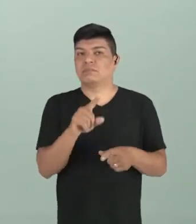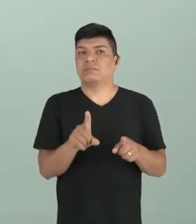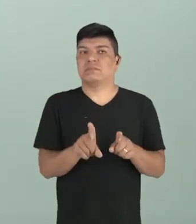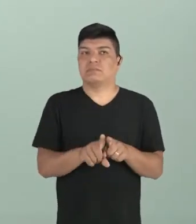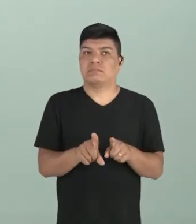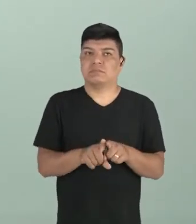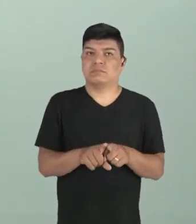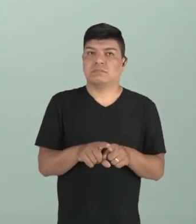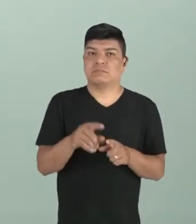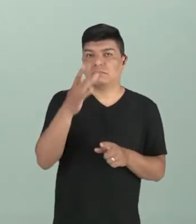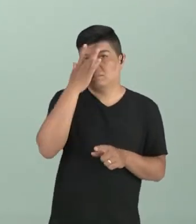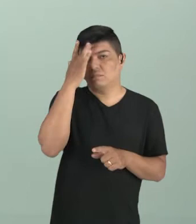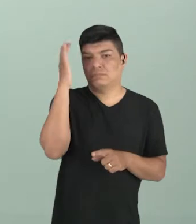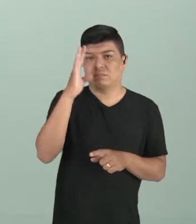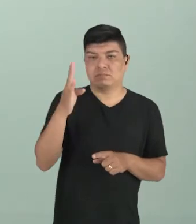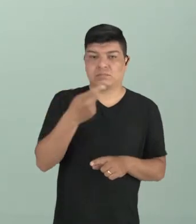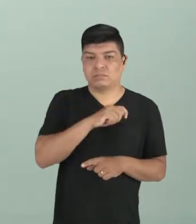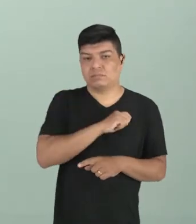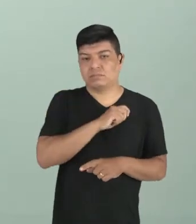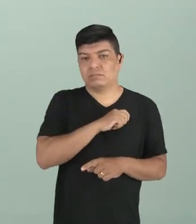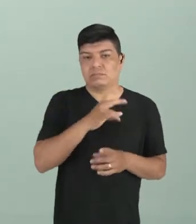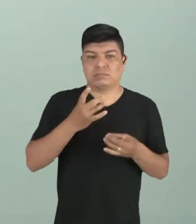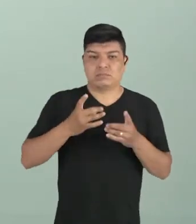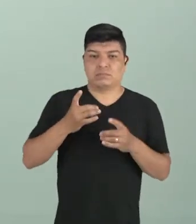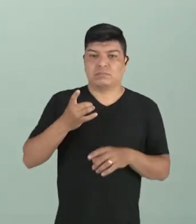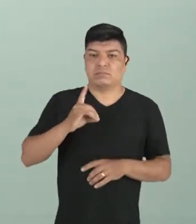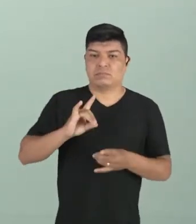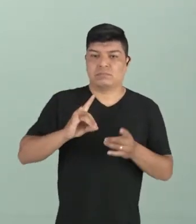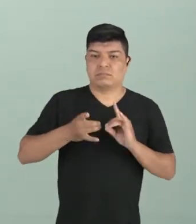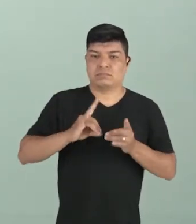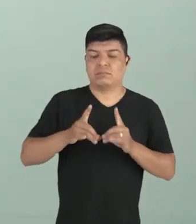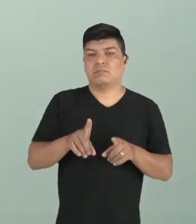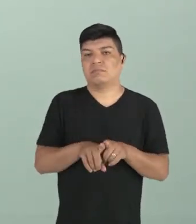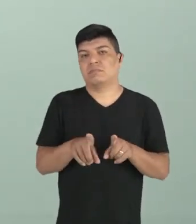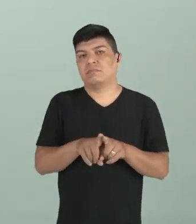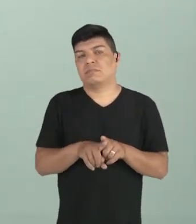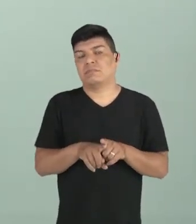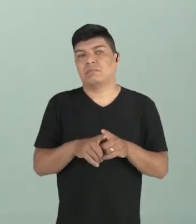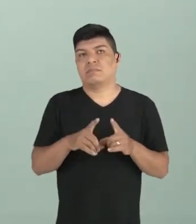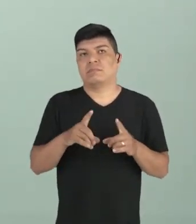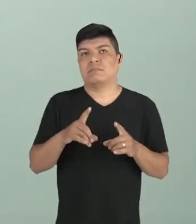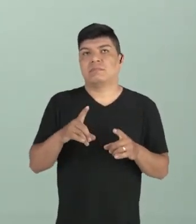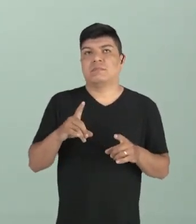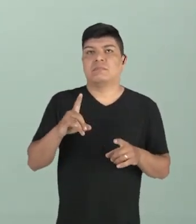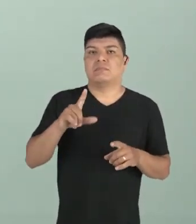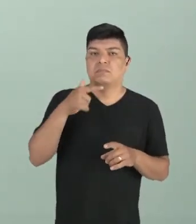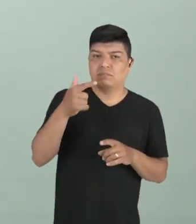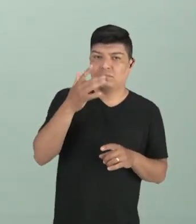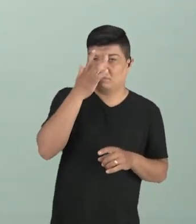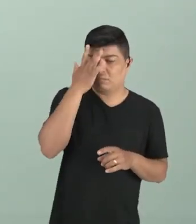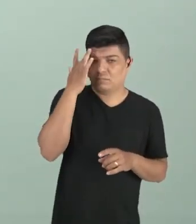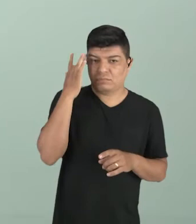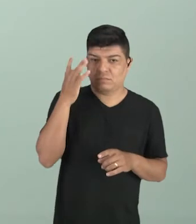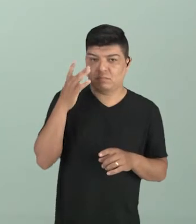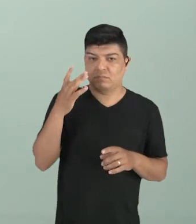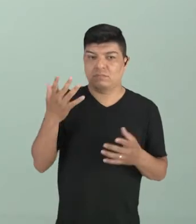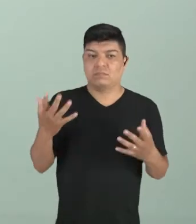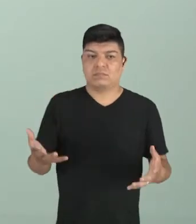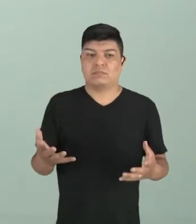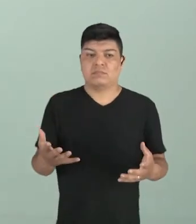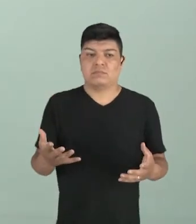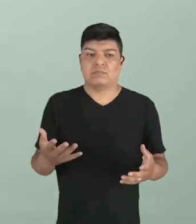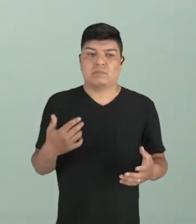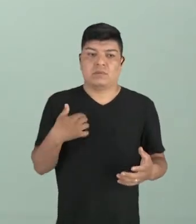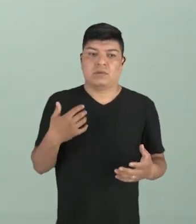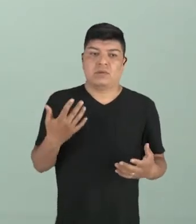muitos brasileiros, né, espanhóis, bolivianos, peruanos, enfim, toda a galera, tem muita gente que ela desconta a sociedade na